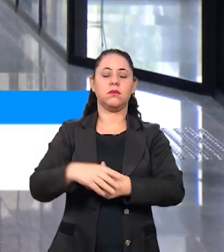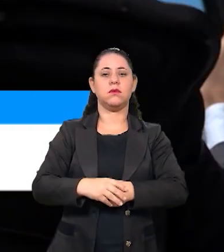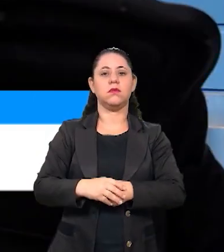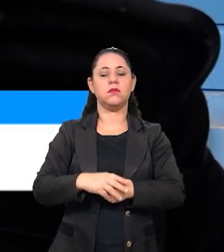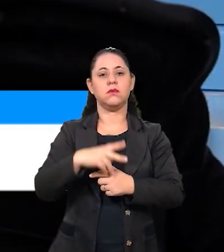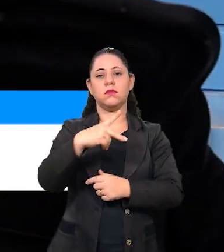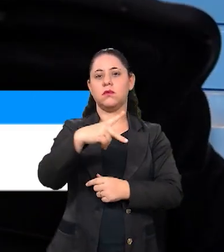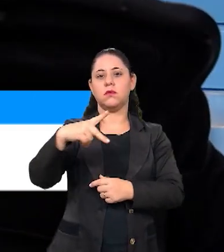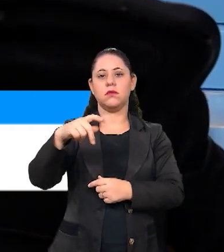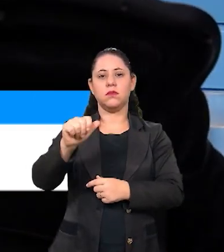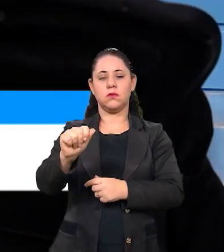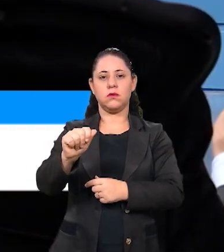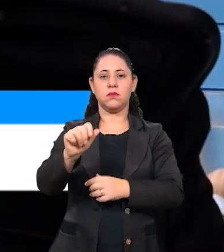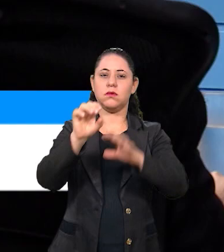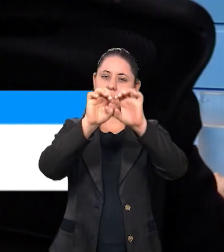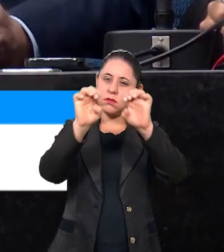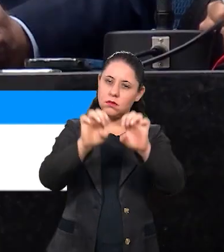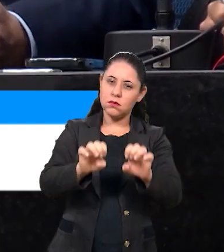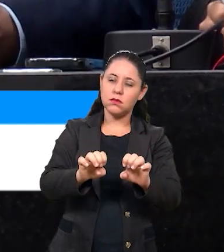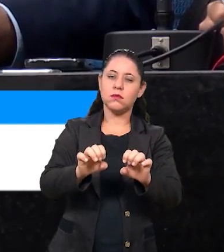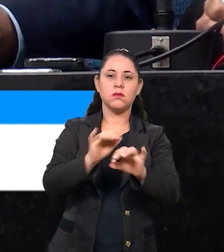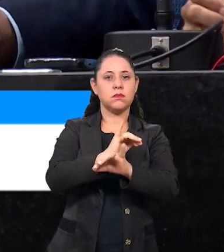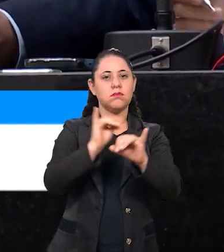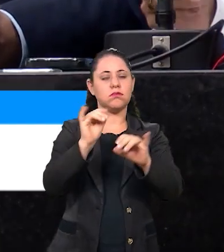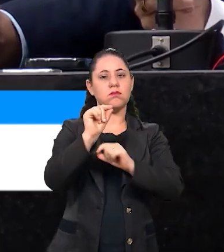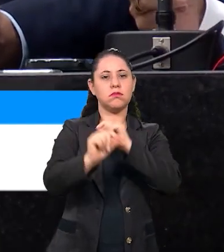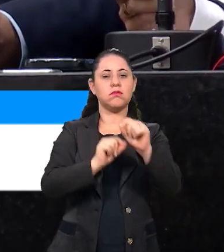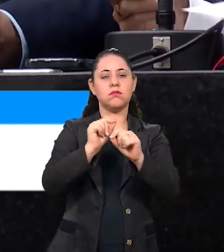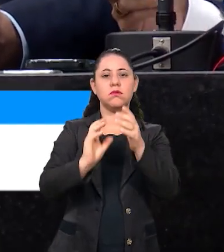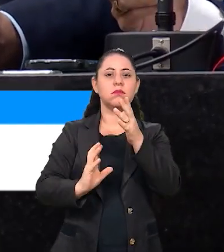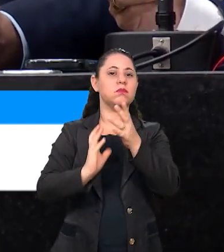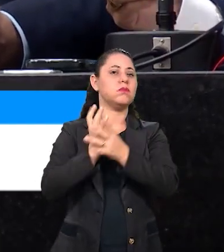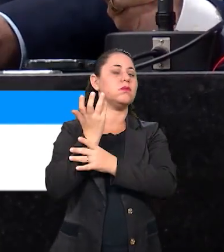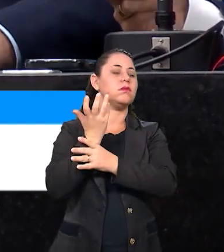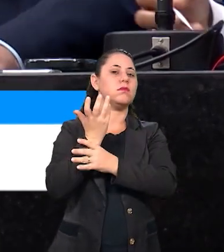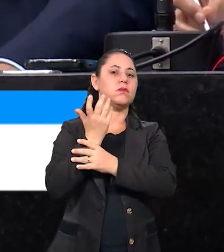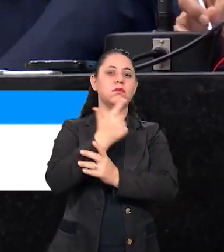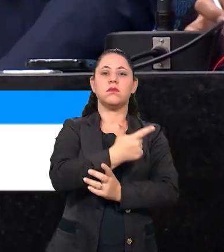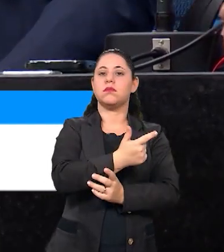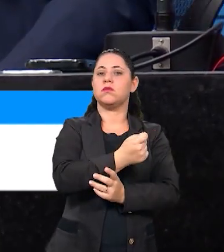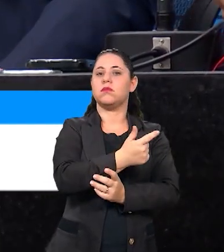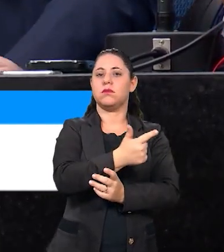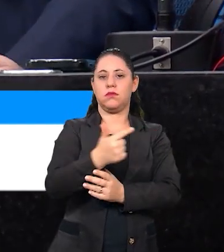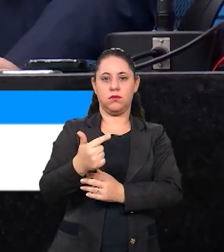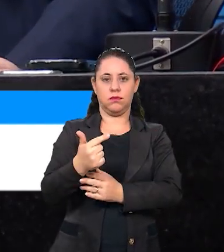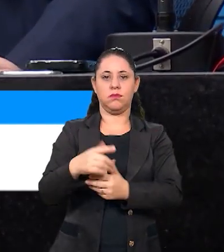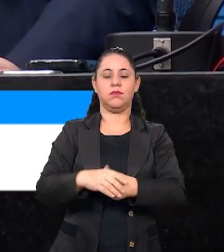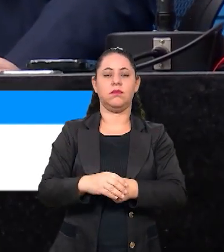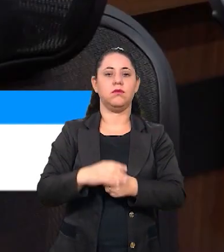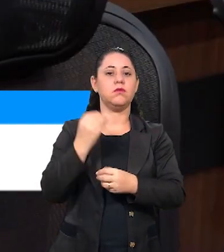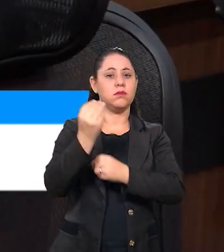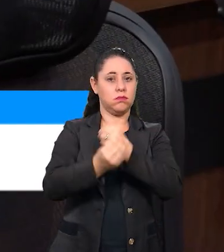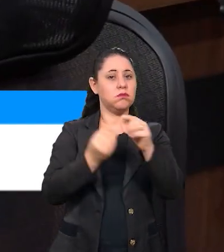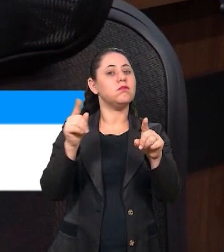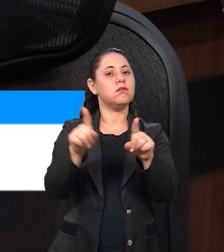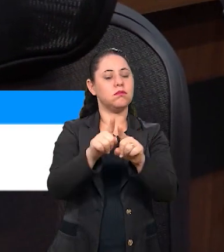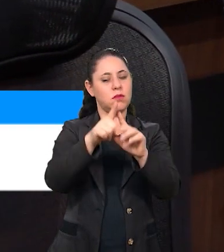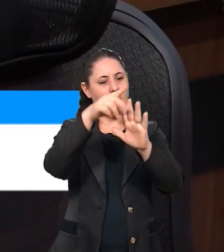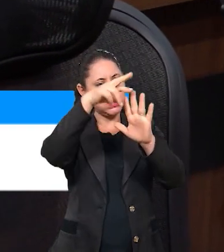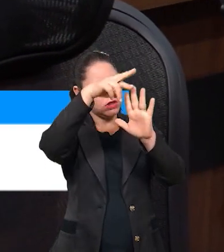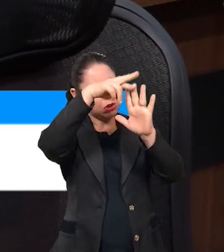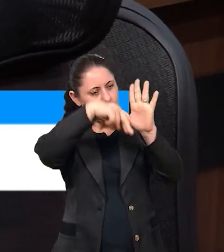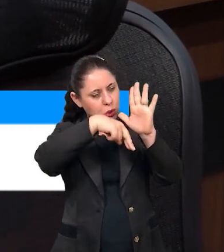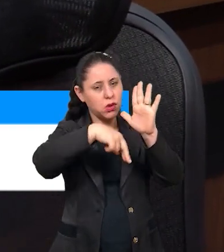2020-2023. O PPA está estruturado em programas a serem executados no exercício de 2022. Contém